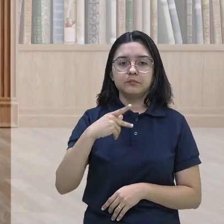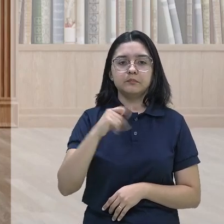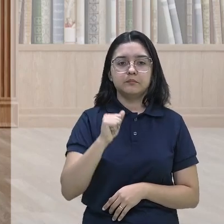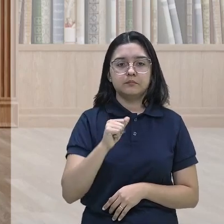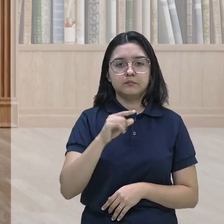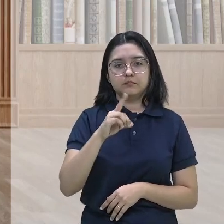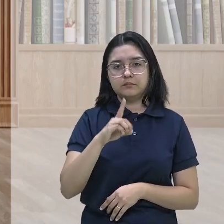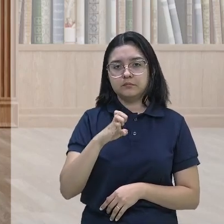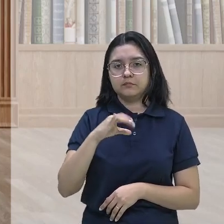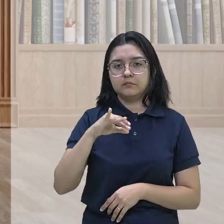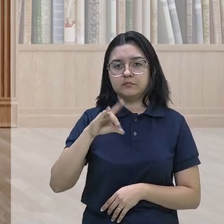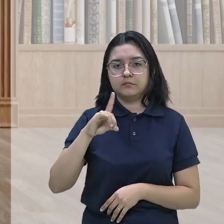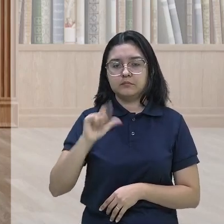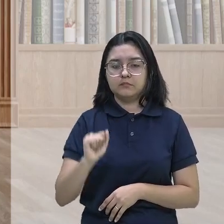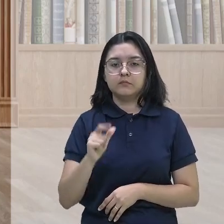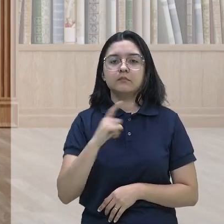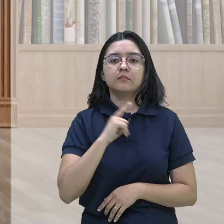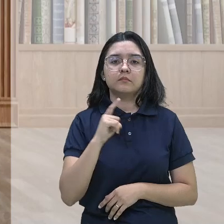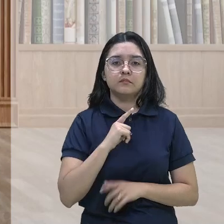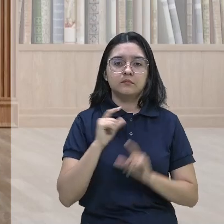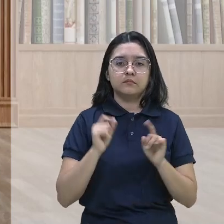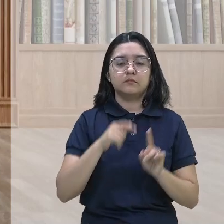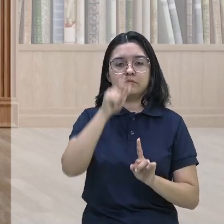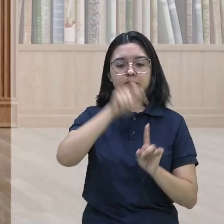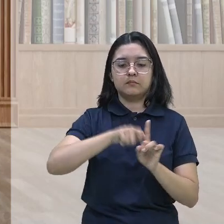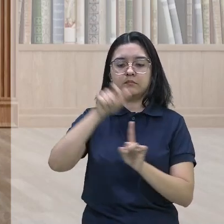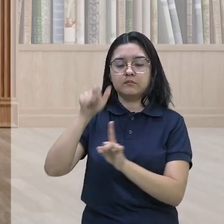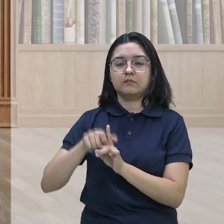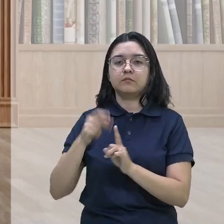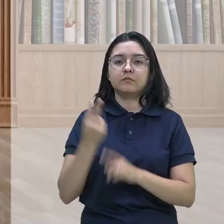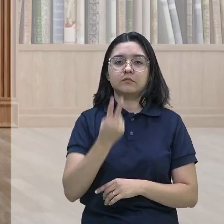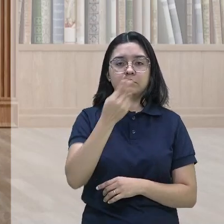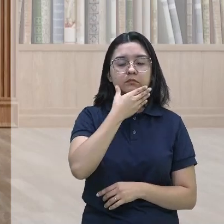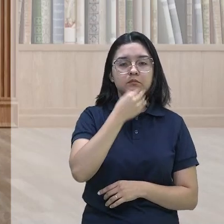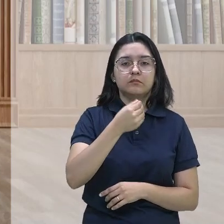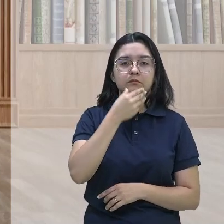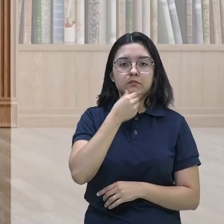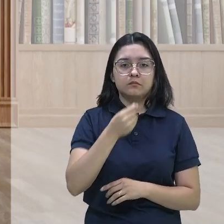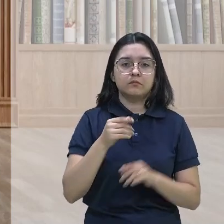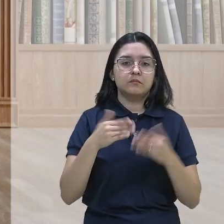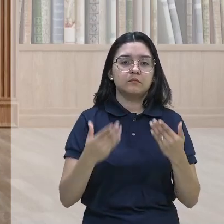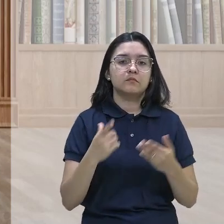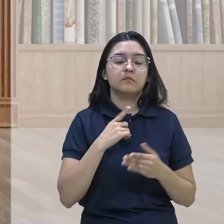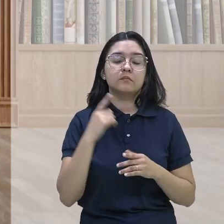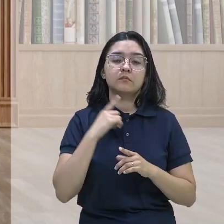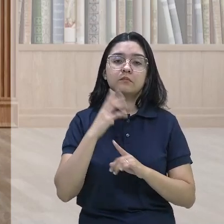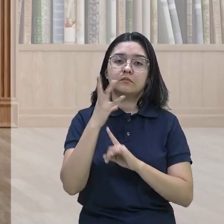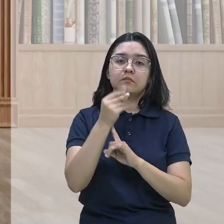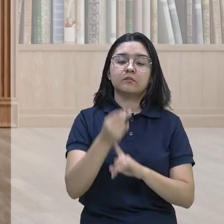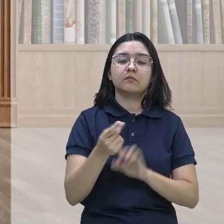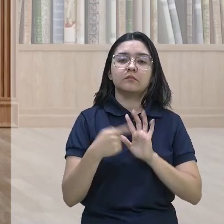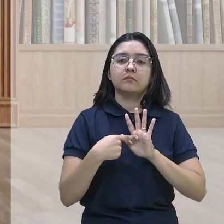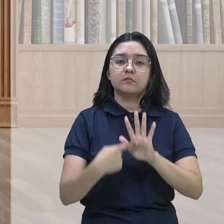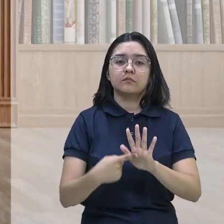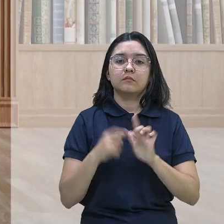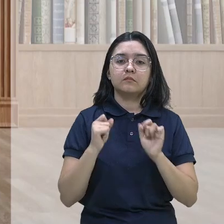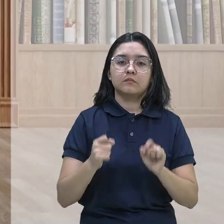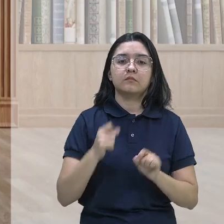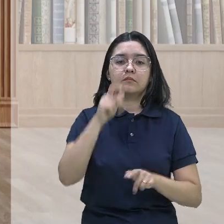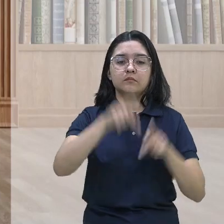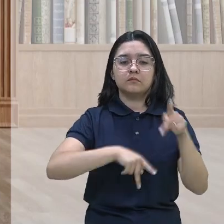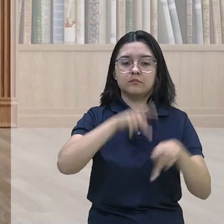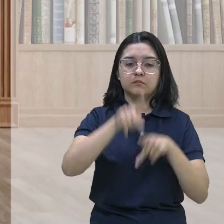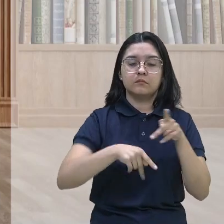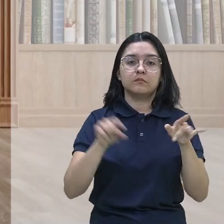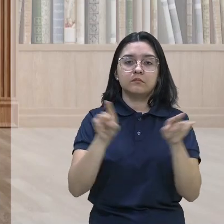ter a aventura de João Grilo e Chicó no sertão. Essa obra de Ariano Suassuna, ela traz ali a expressão do povo,